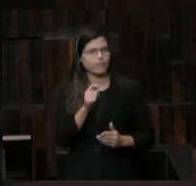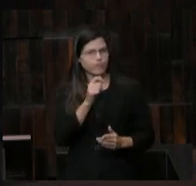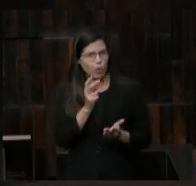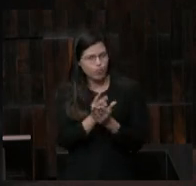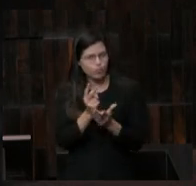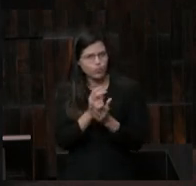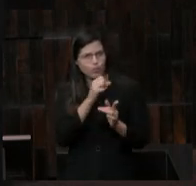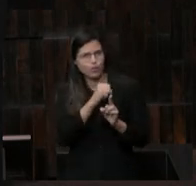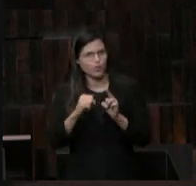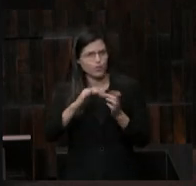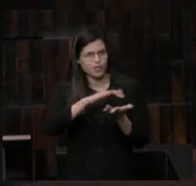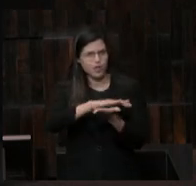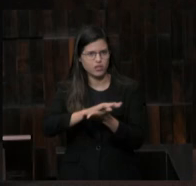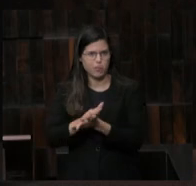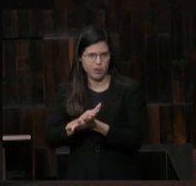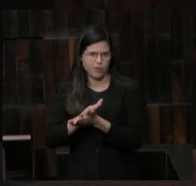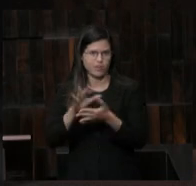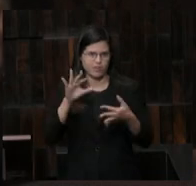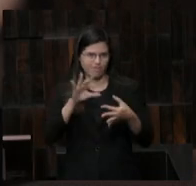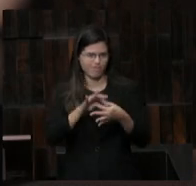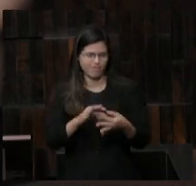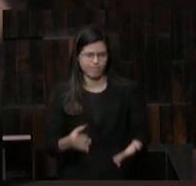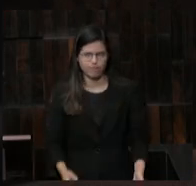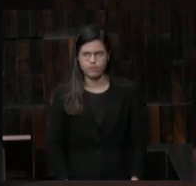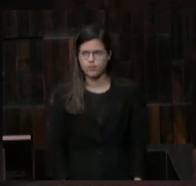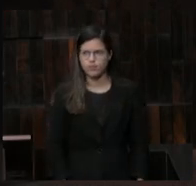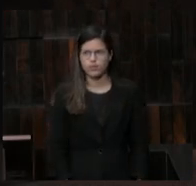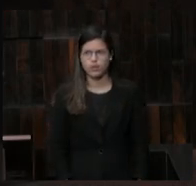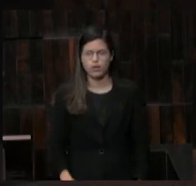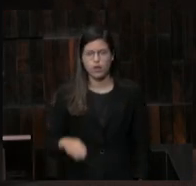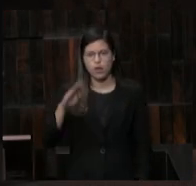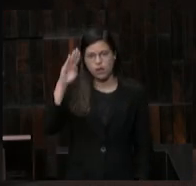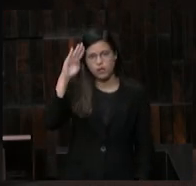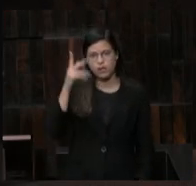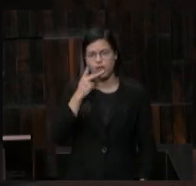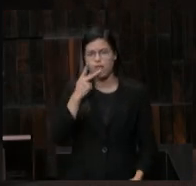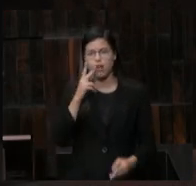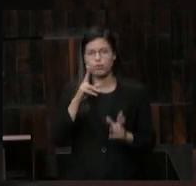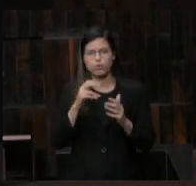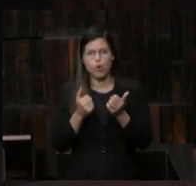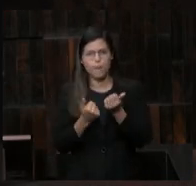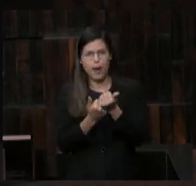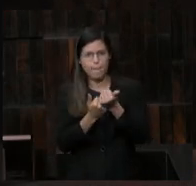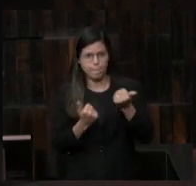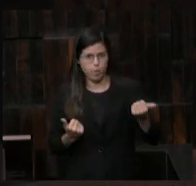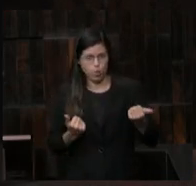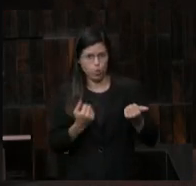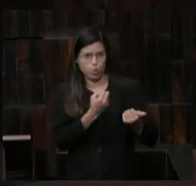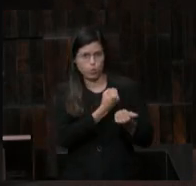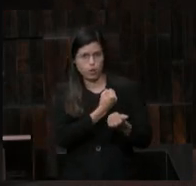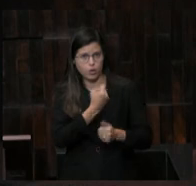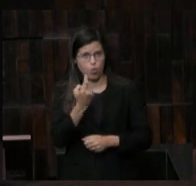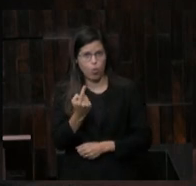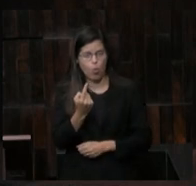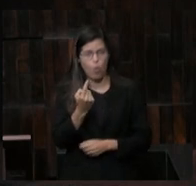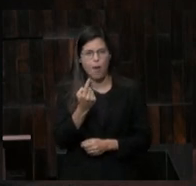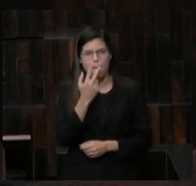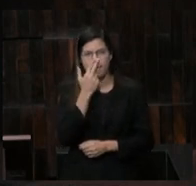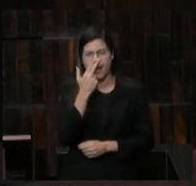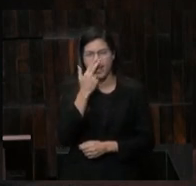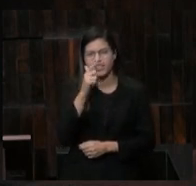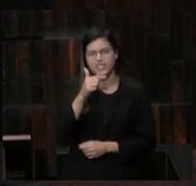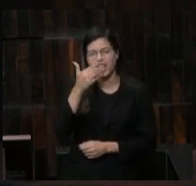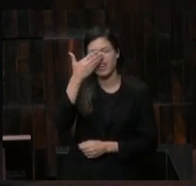preconceito quanto a isso. E, principalmente, falaram aqui hoje, a questão de suporte 1, que é o famoso invisível. Não, ele não tem